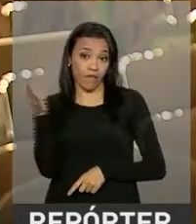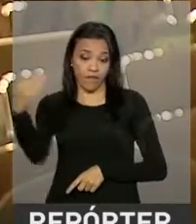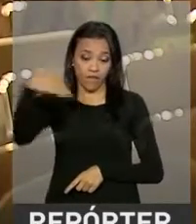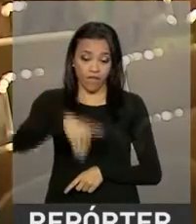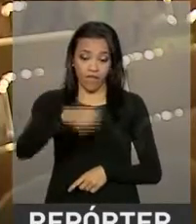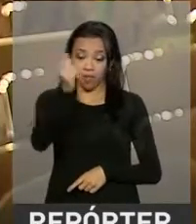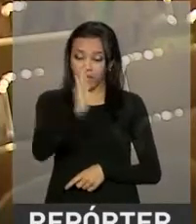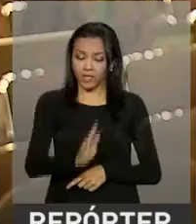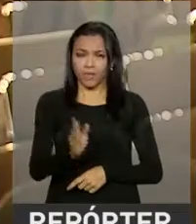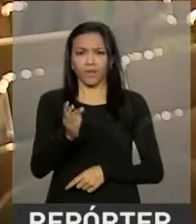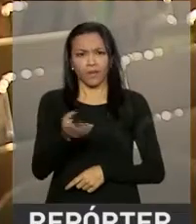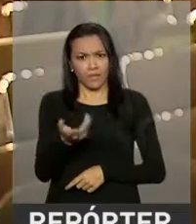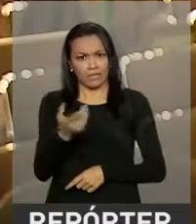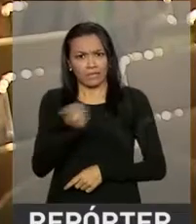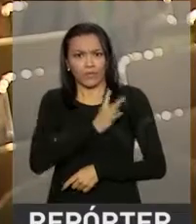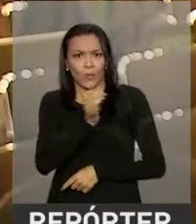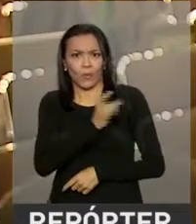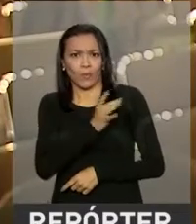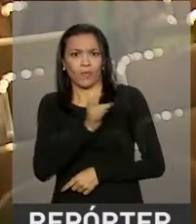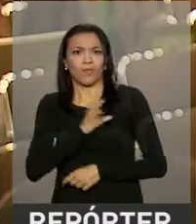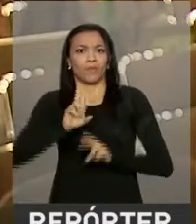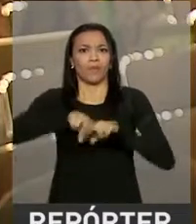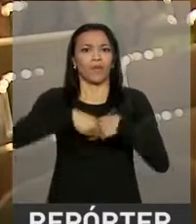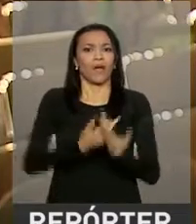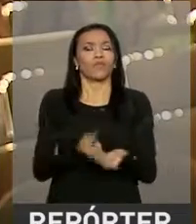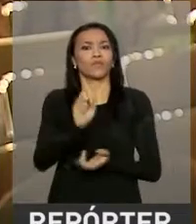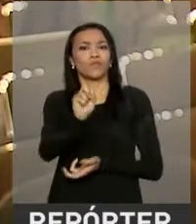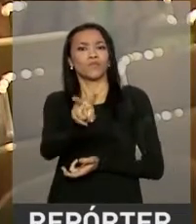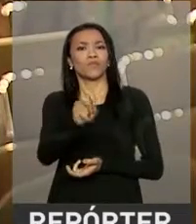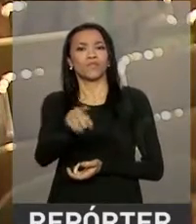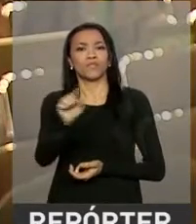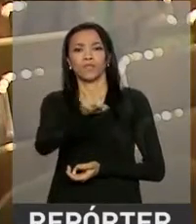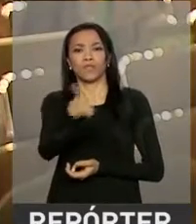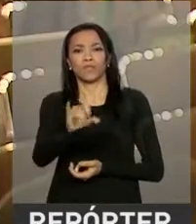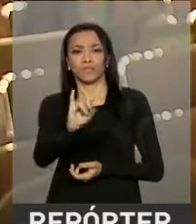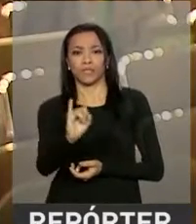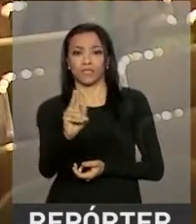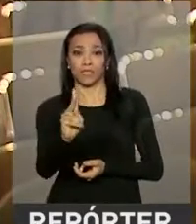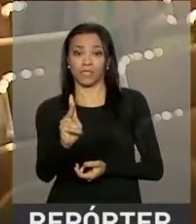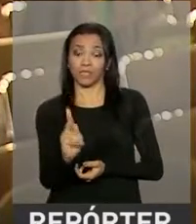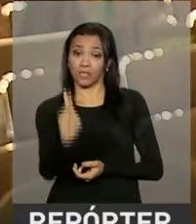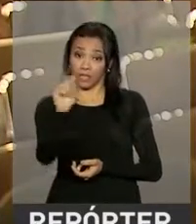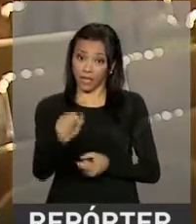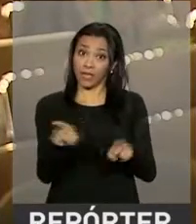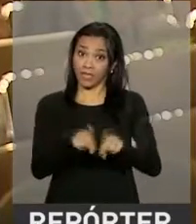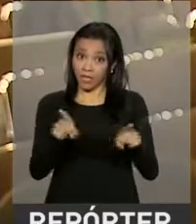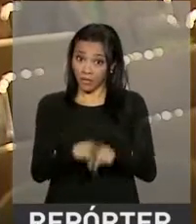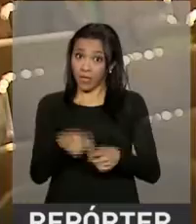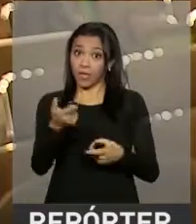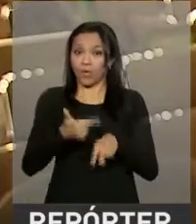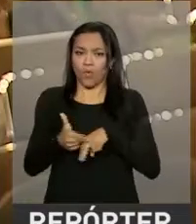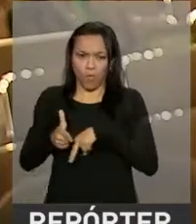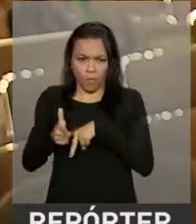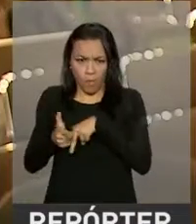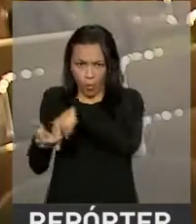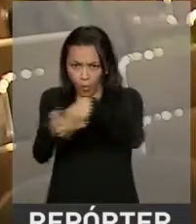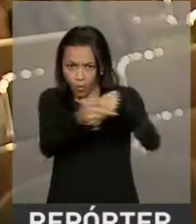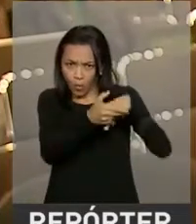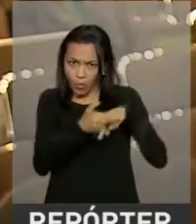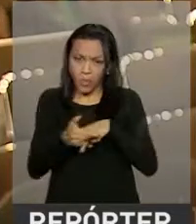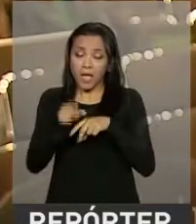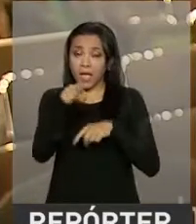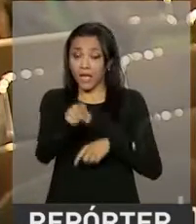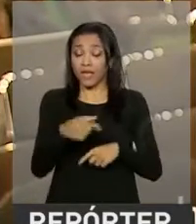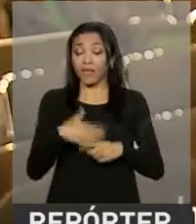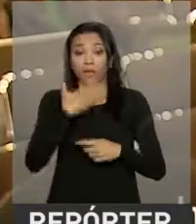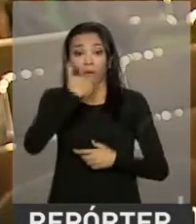ficou com medo por causa do vírus zica além do risco de terrorismo mas se surpreendeu com o brasil que o